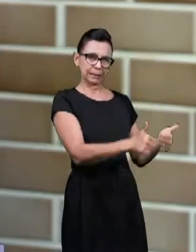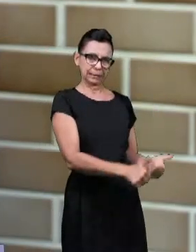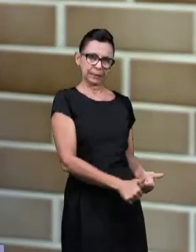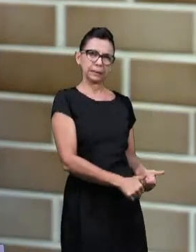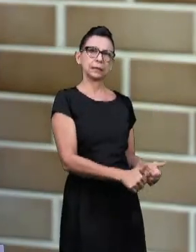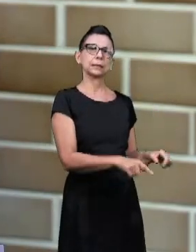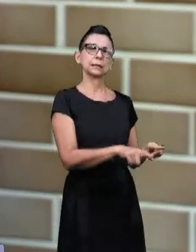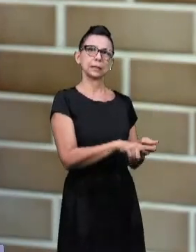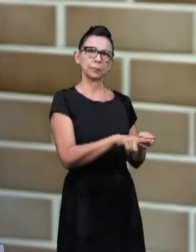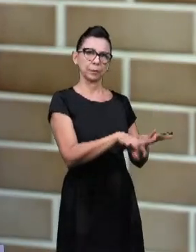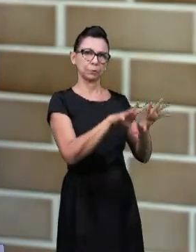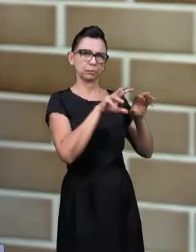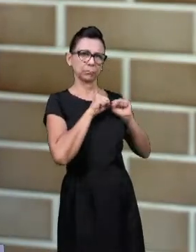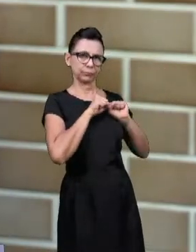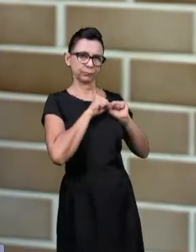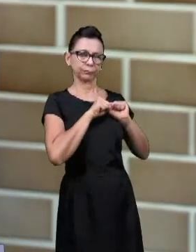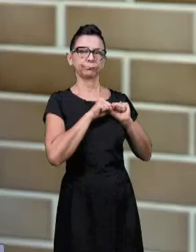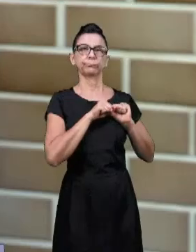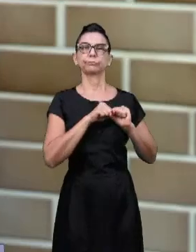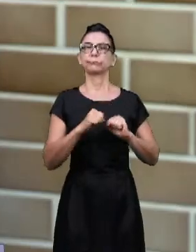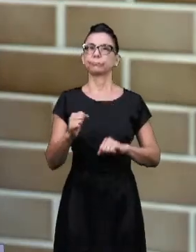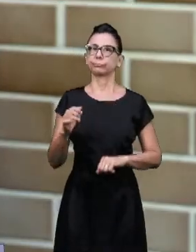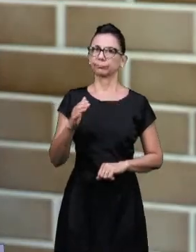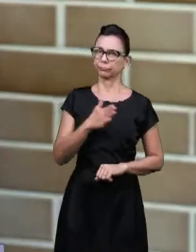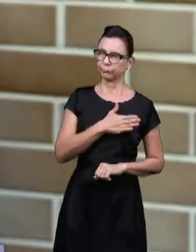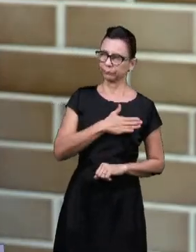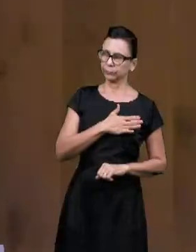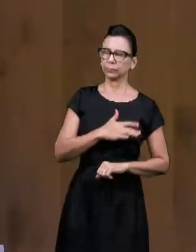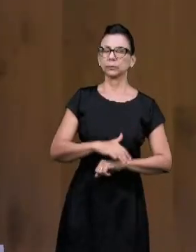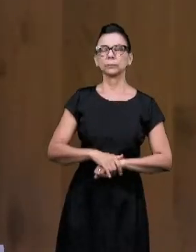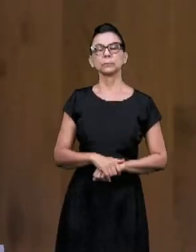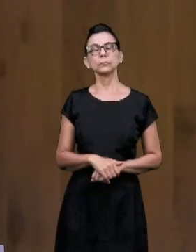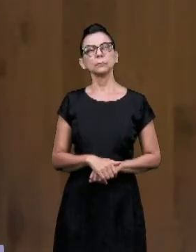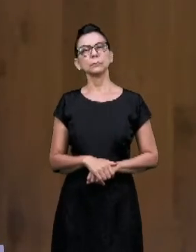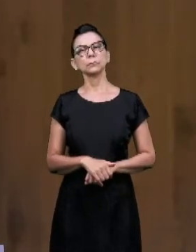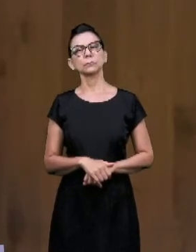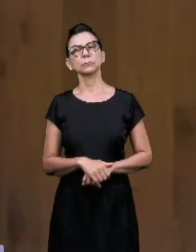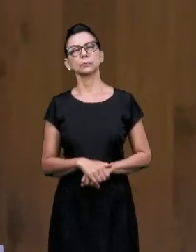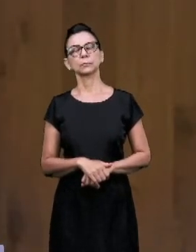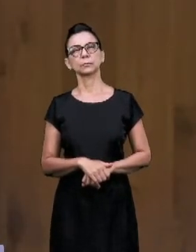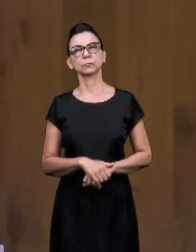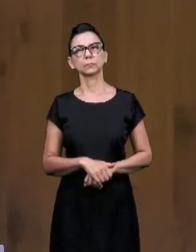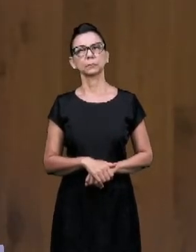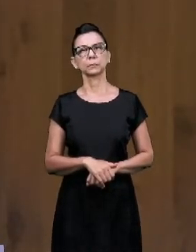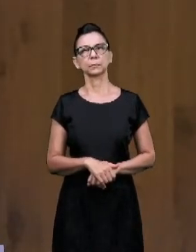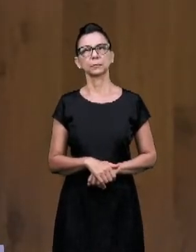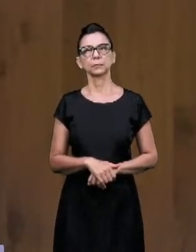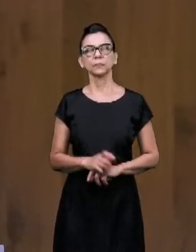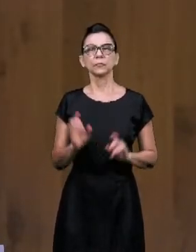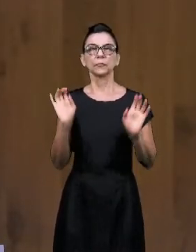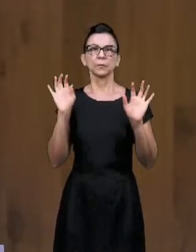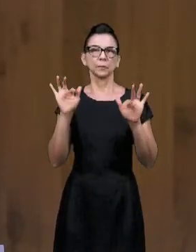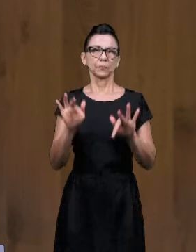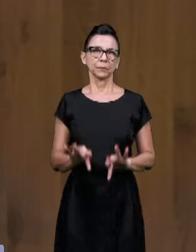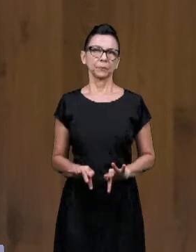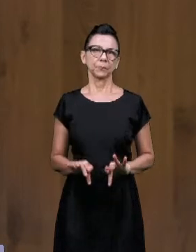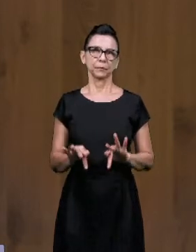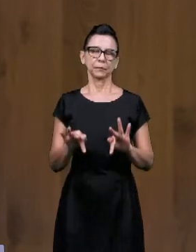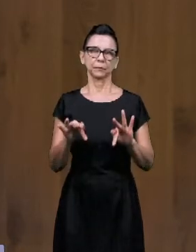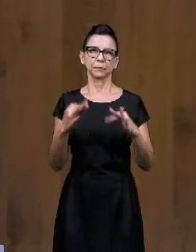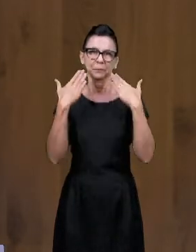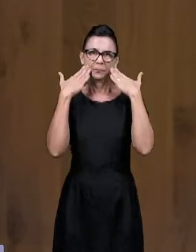bem feita pelo nosso irmão. Glória a Deus. Muito bem. Agora nós chegamos então ao final desta apresentação